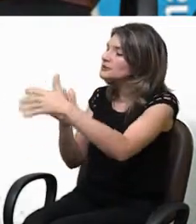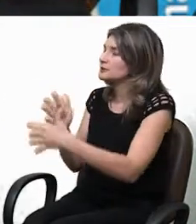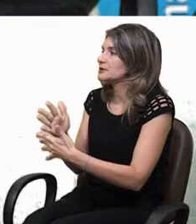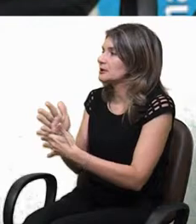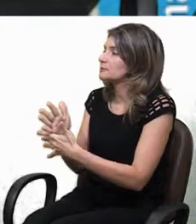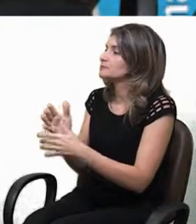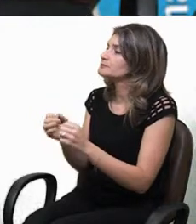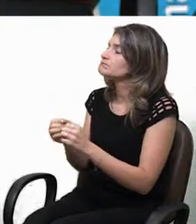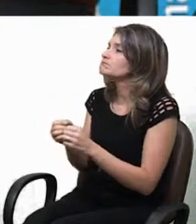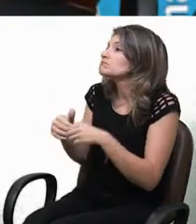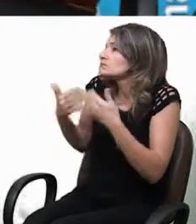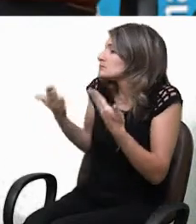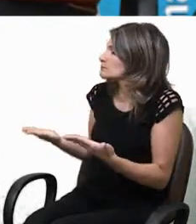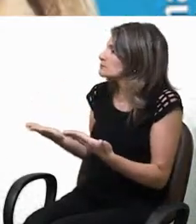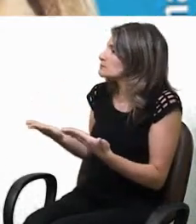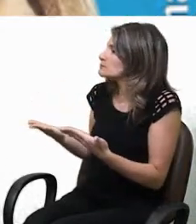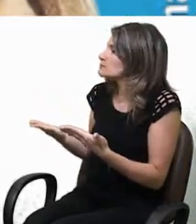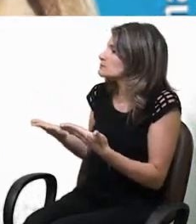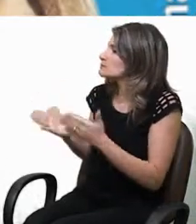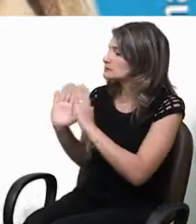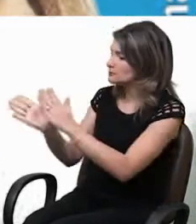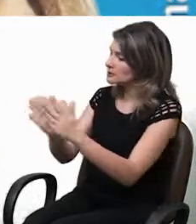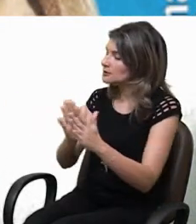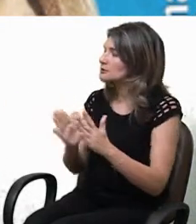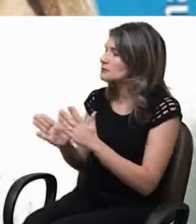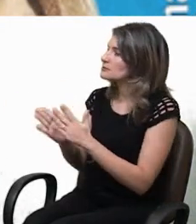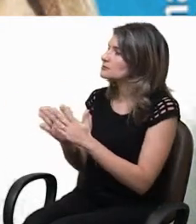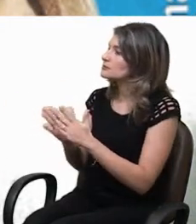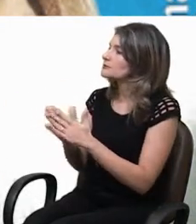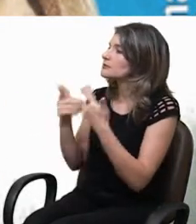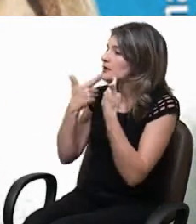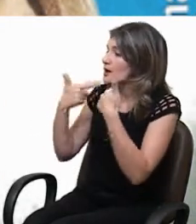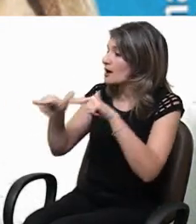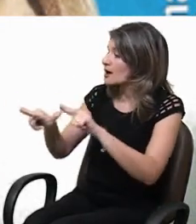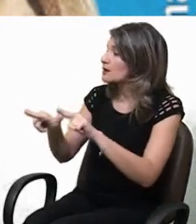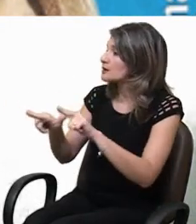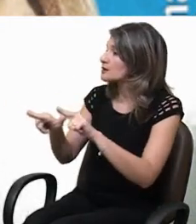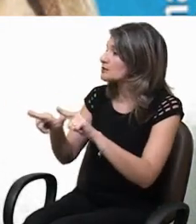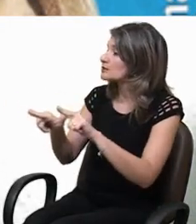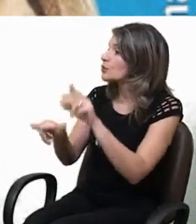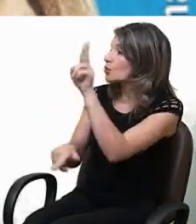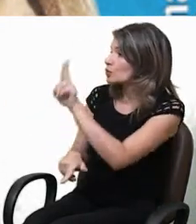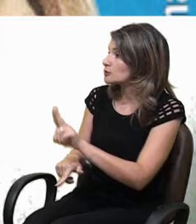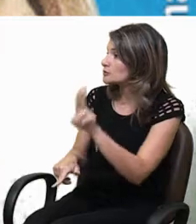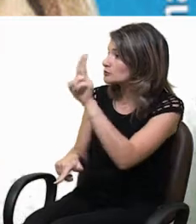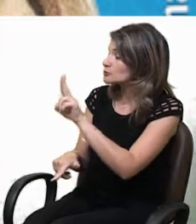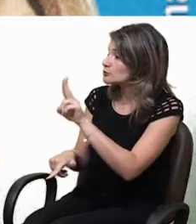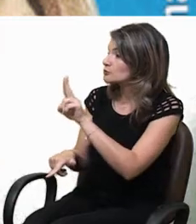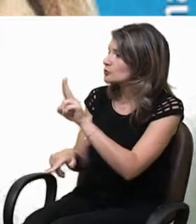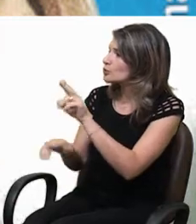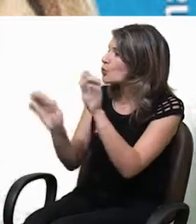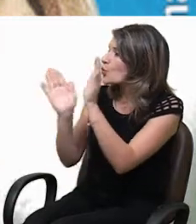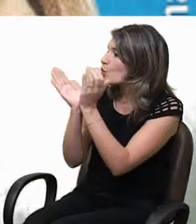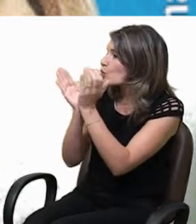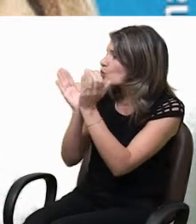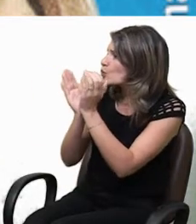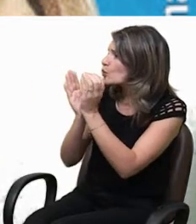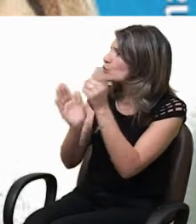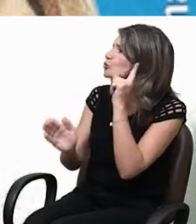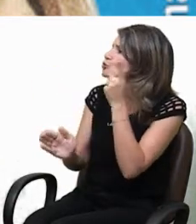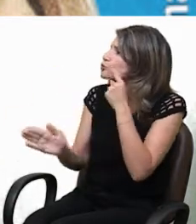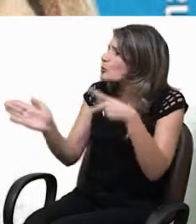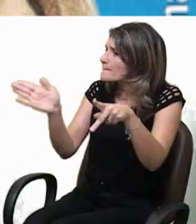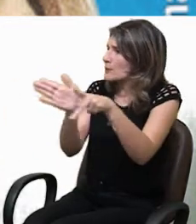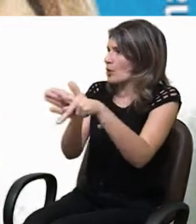Libra. Então, língua de sinais é a língua utilizada pela comunidade